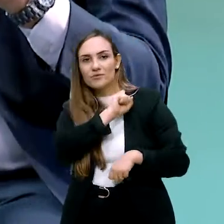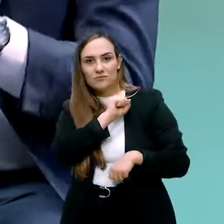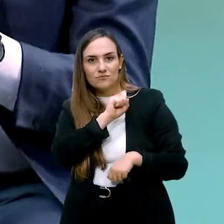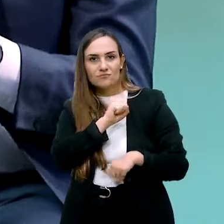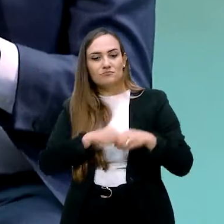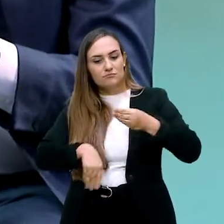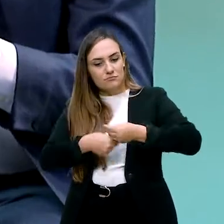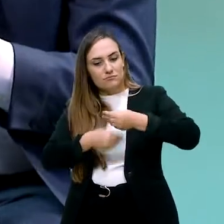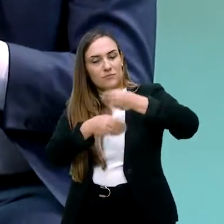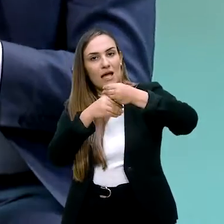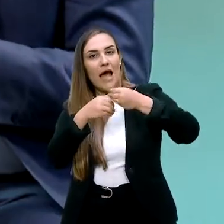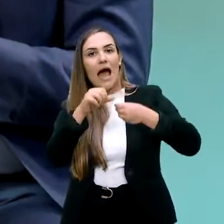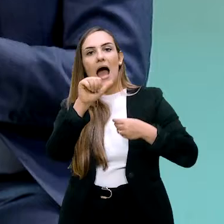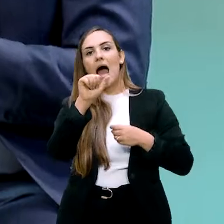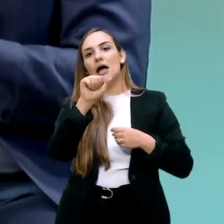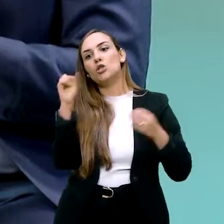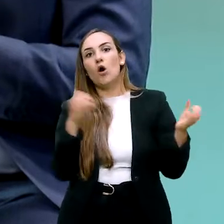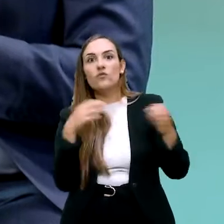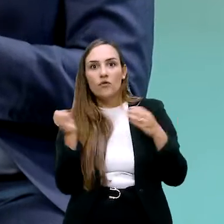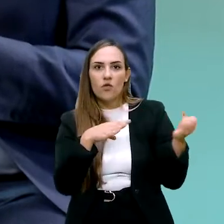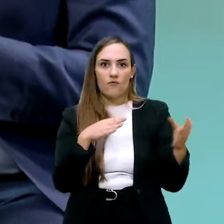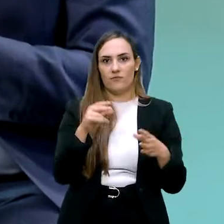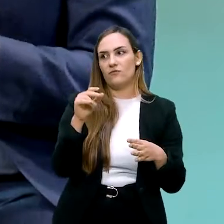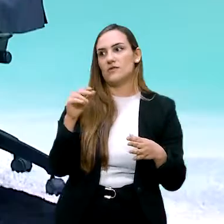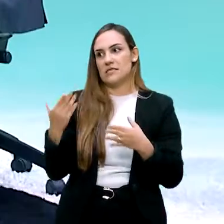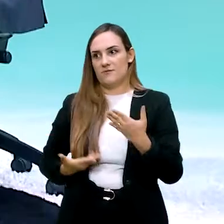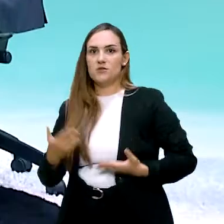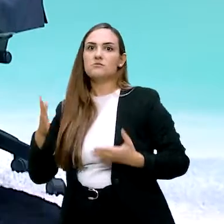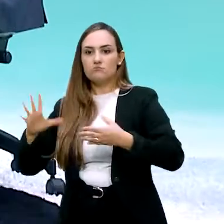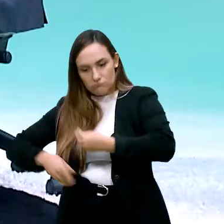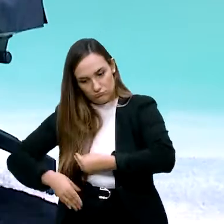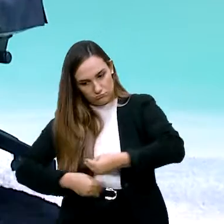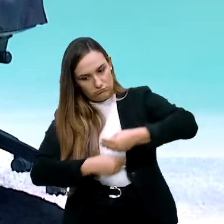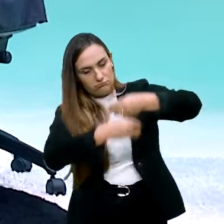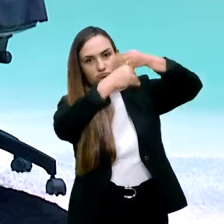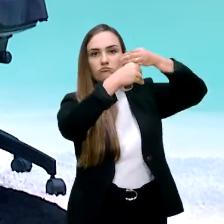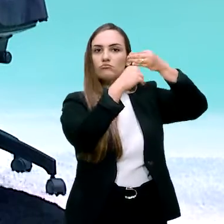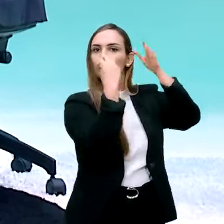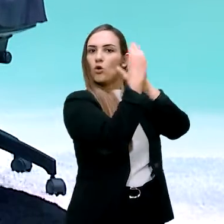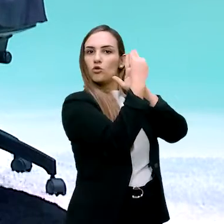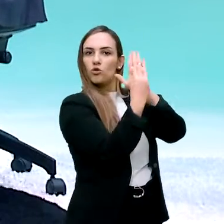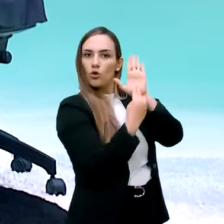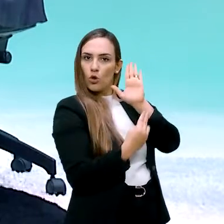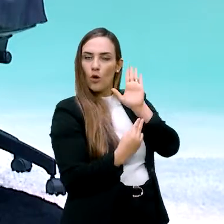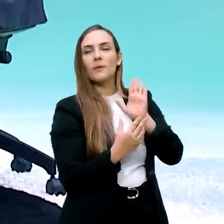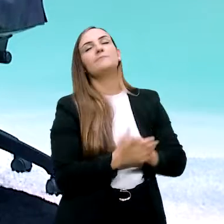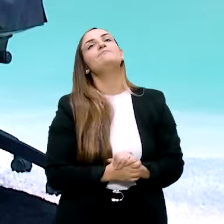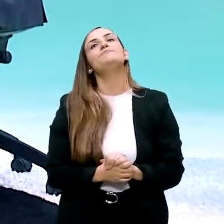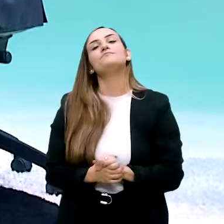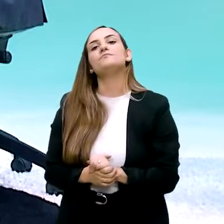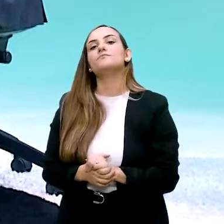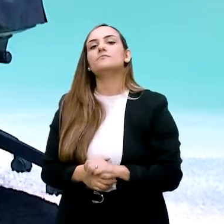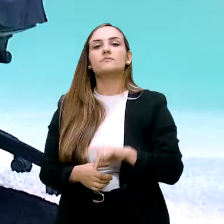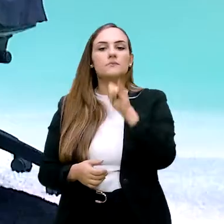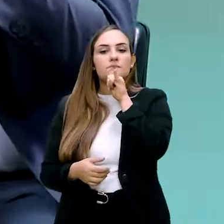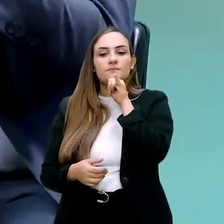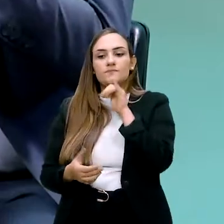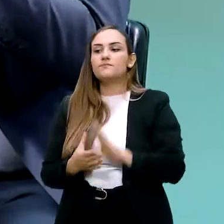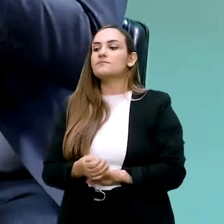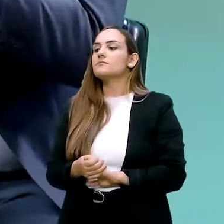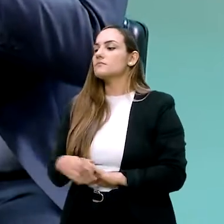mais rápida. Então, hoje nós temos a comissão trabalhando com sugestões que vêm da iniciativa